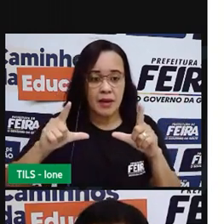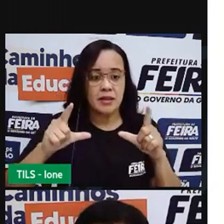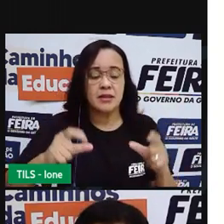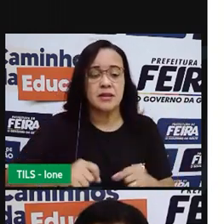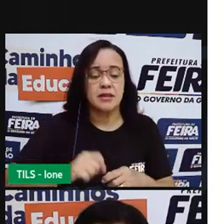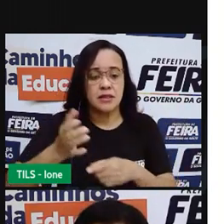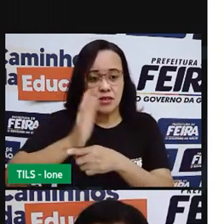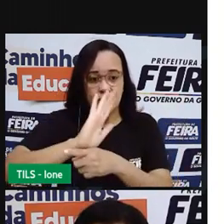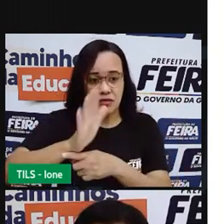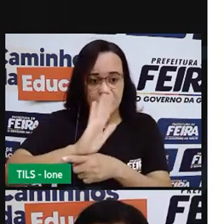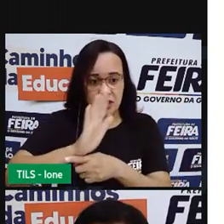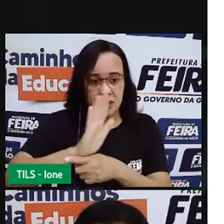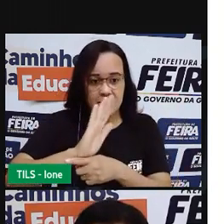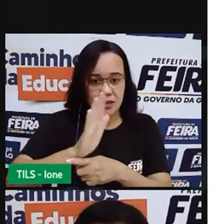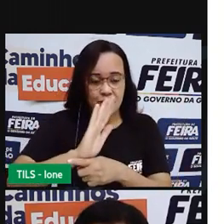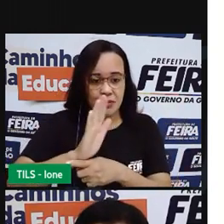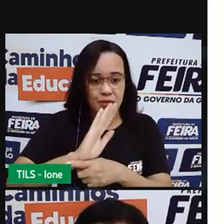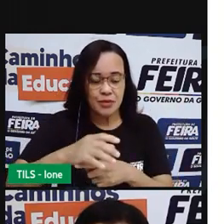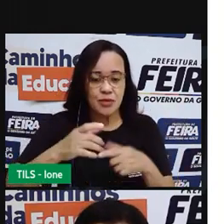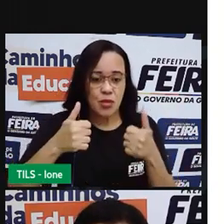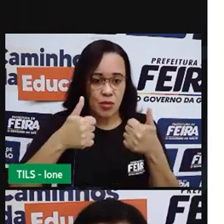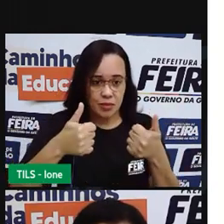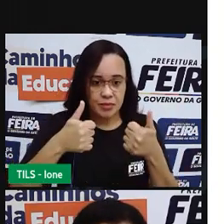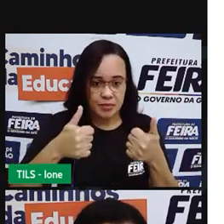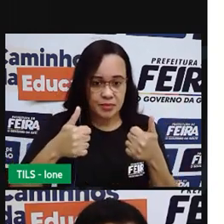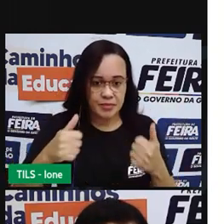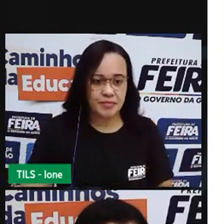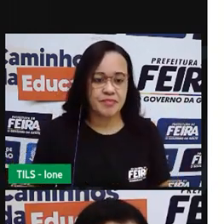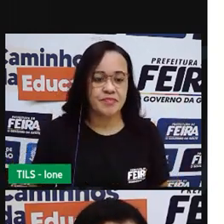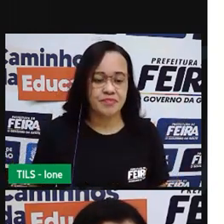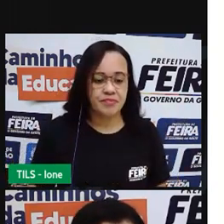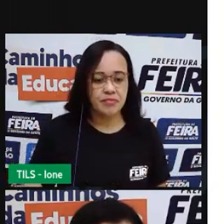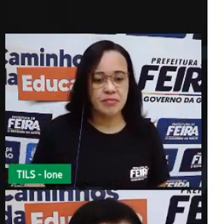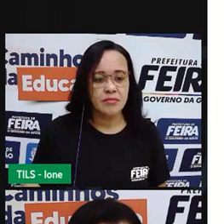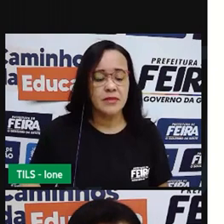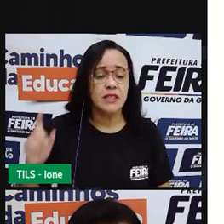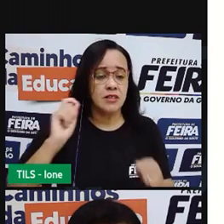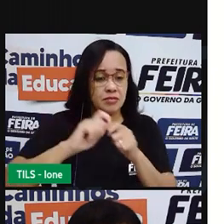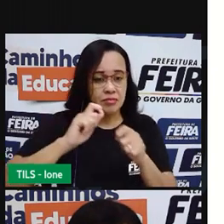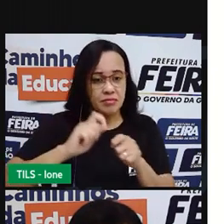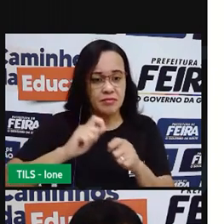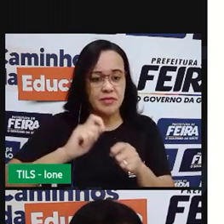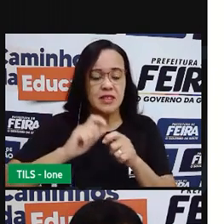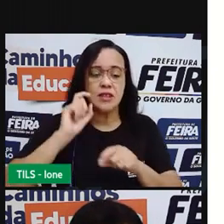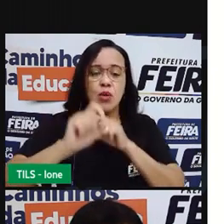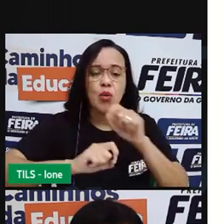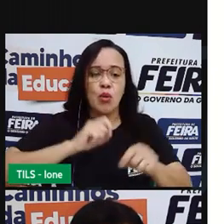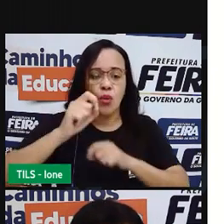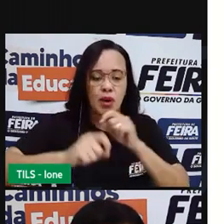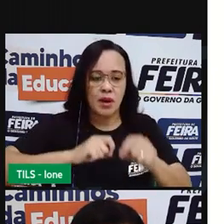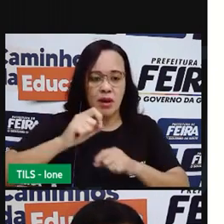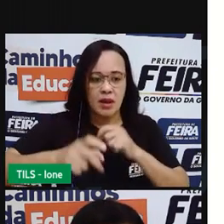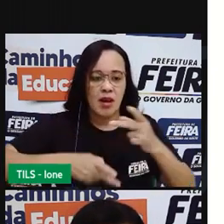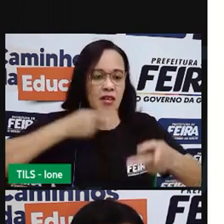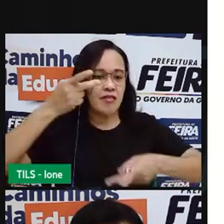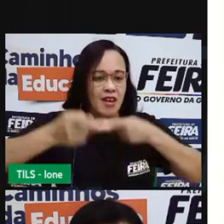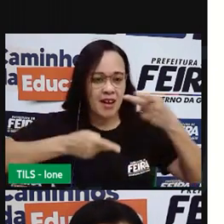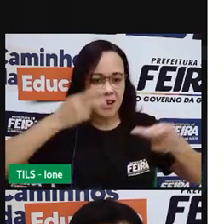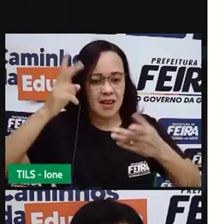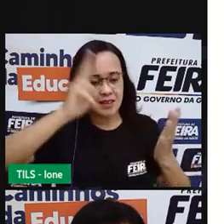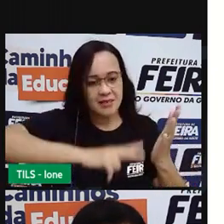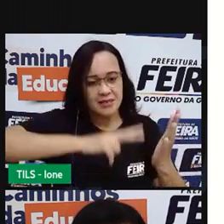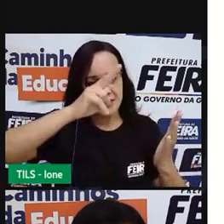desse vídeo, tá? E aí eu vou fazer a narração aqui junto com vocês, a